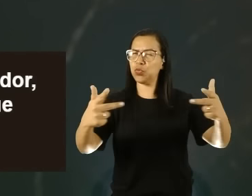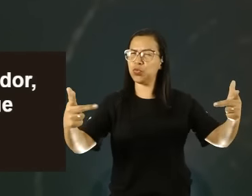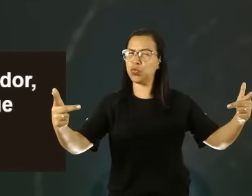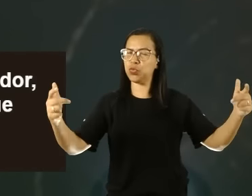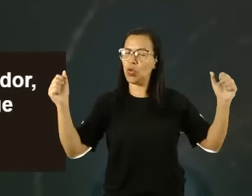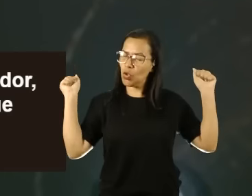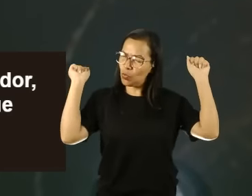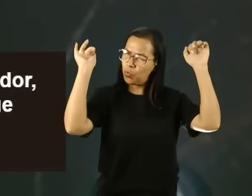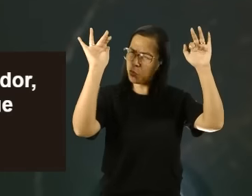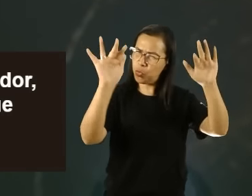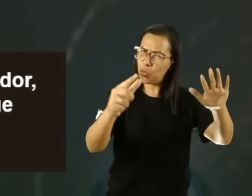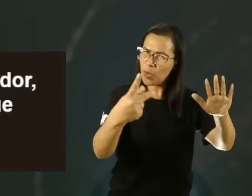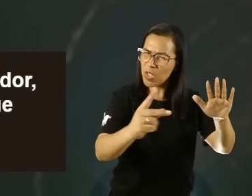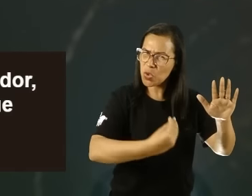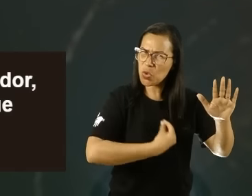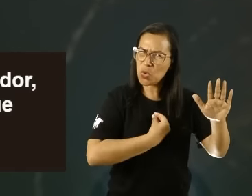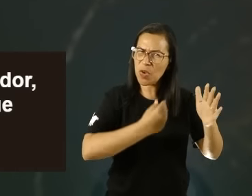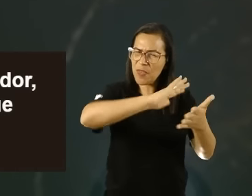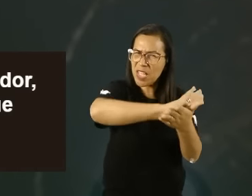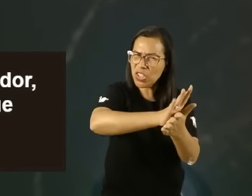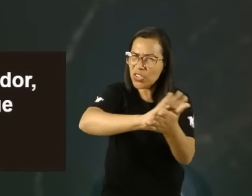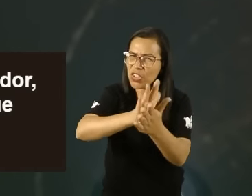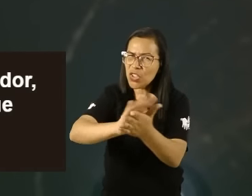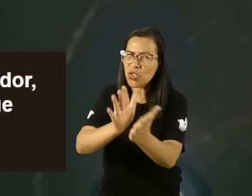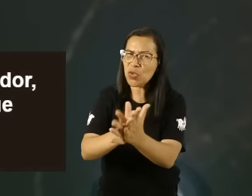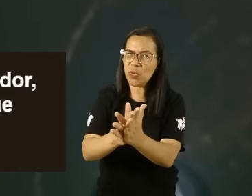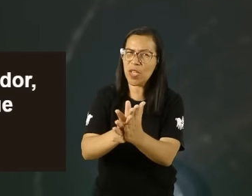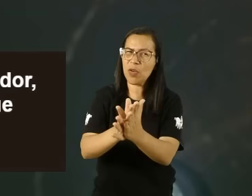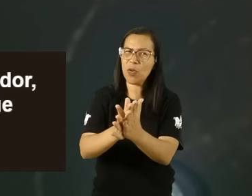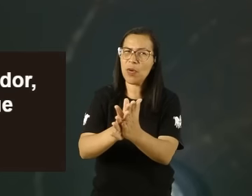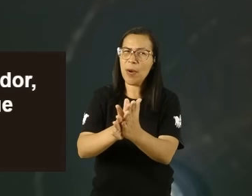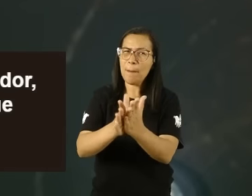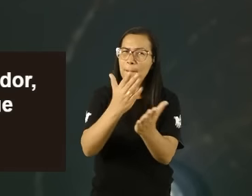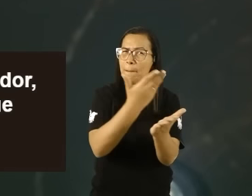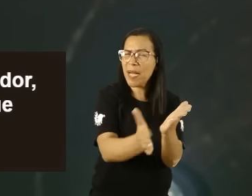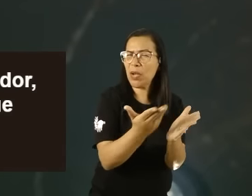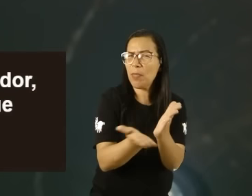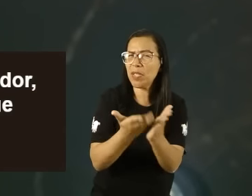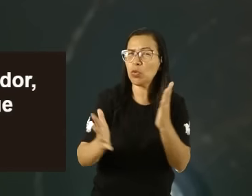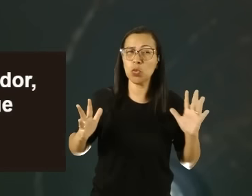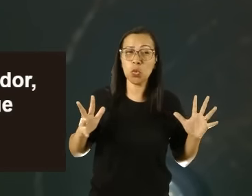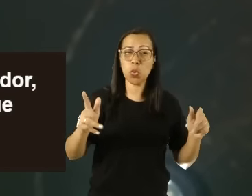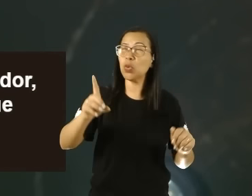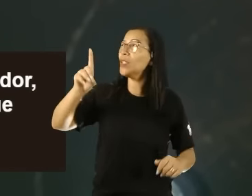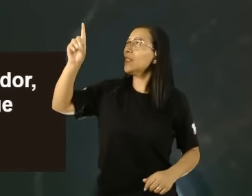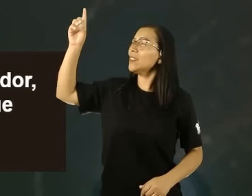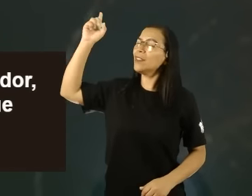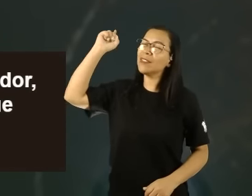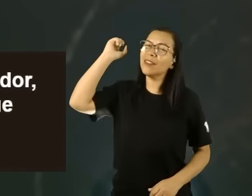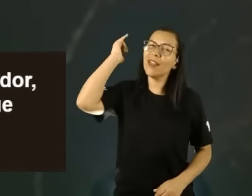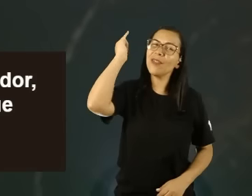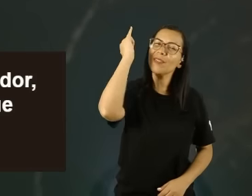que muitos pensam que eu teria. Deus está dizendo, não, eu tenho coisas para você. O que você vai fazer hoje? Você